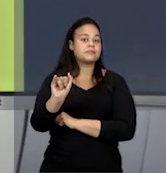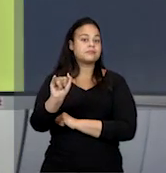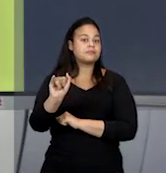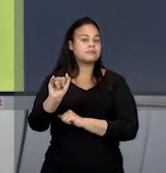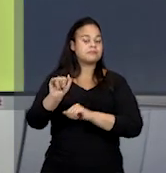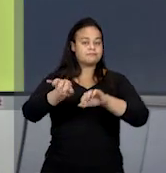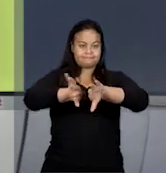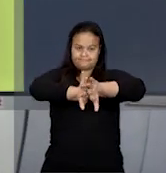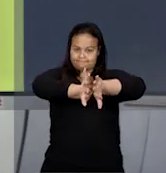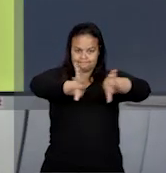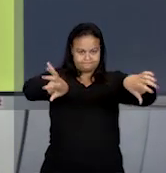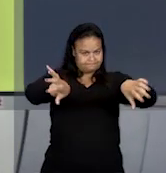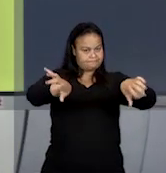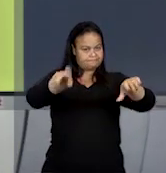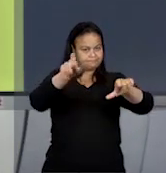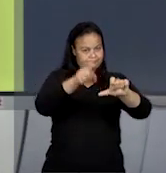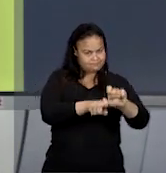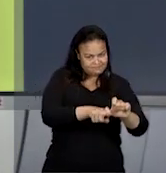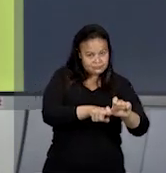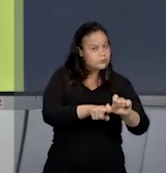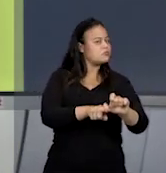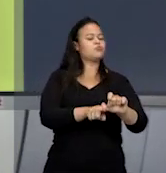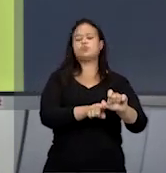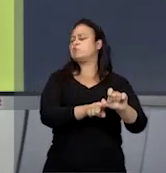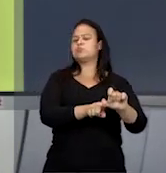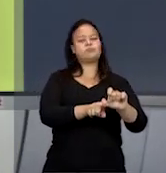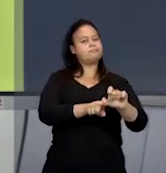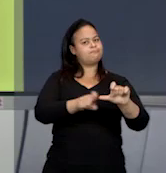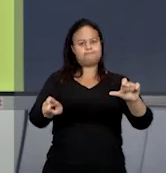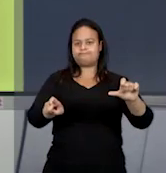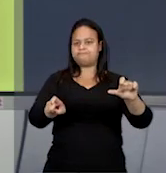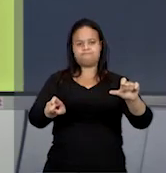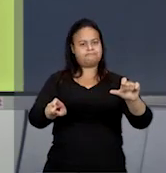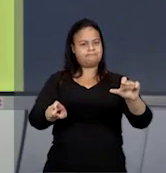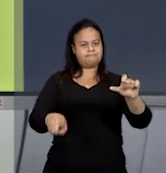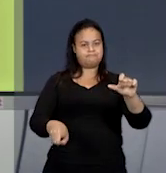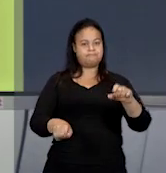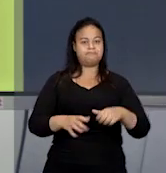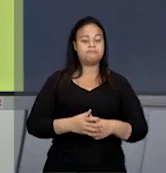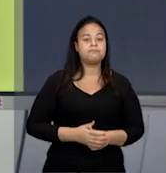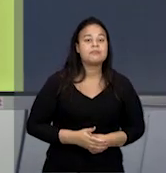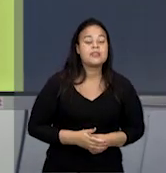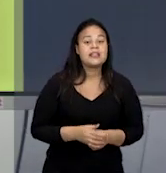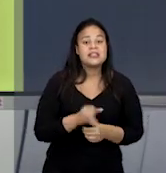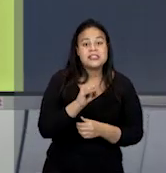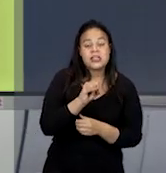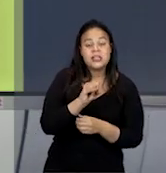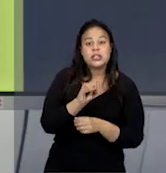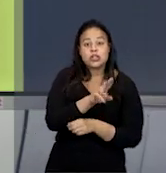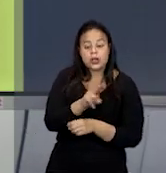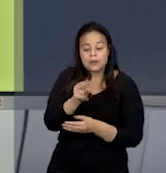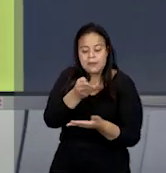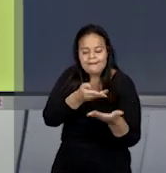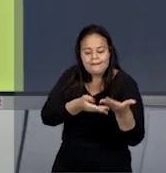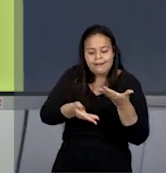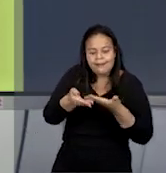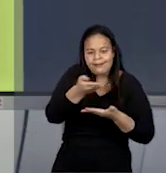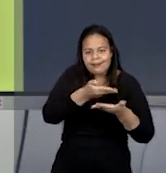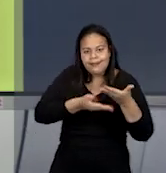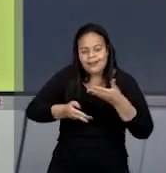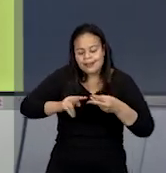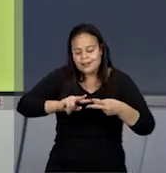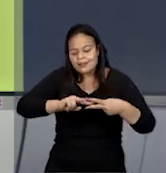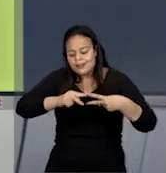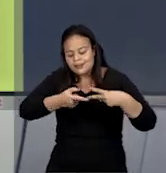não vai depender da outra. Quando nós estamos falando em interação gênica, eu estou